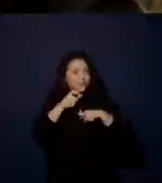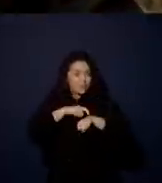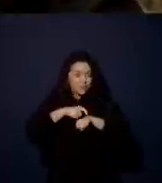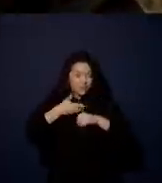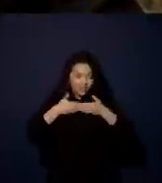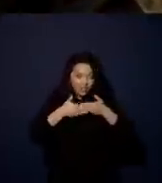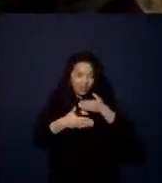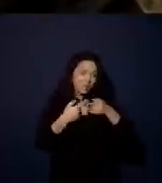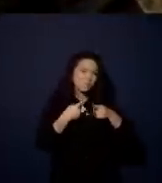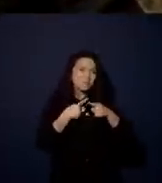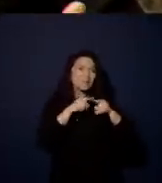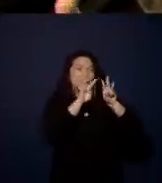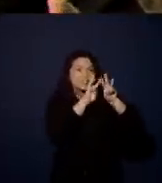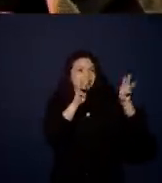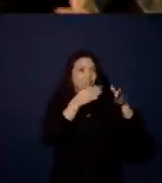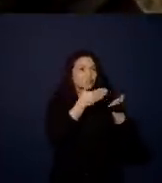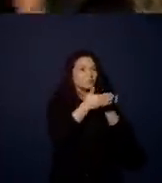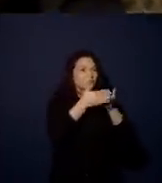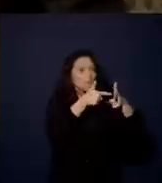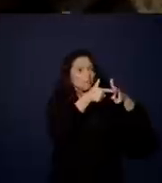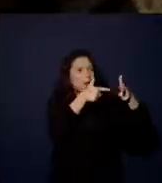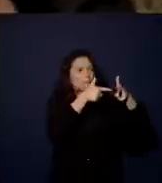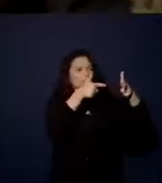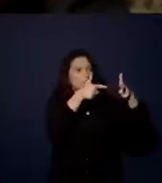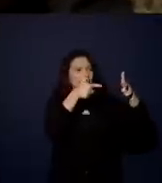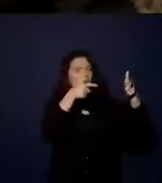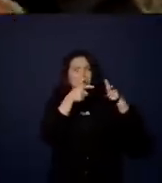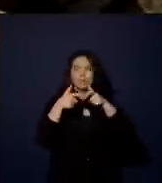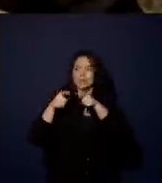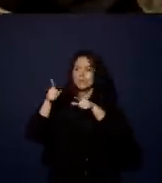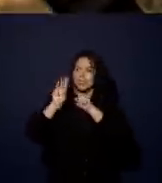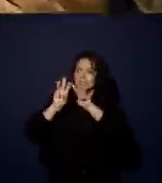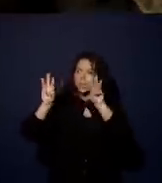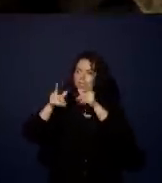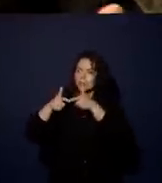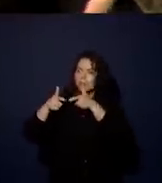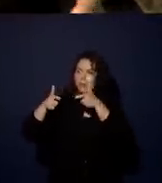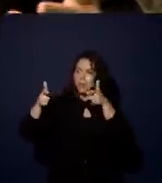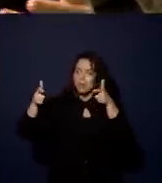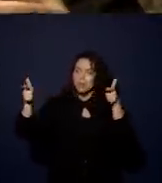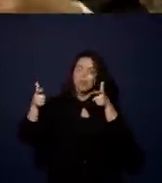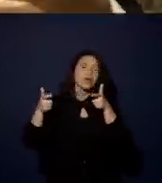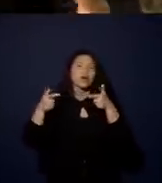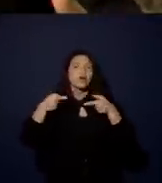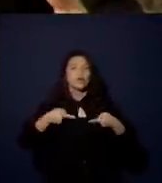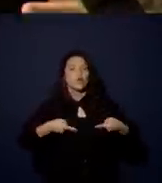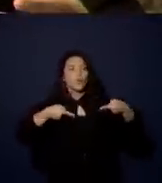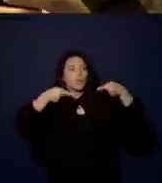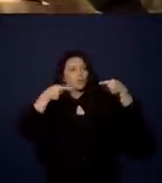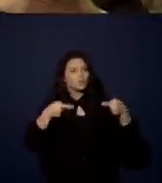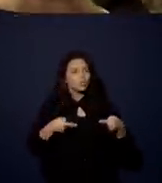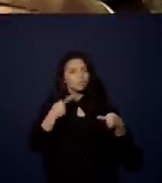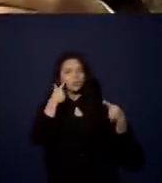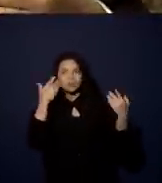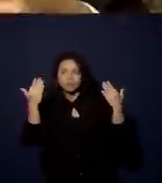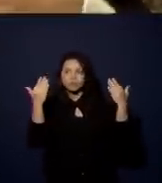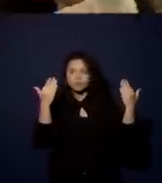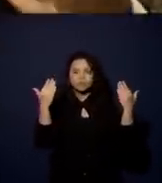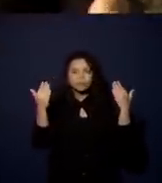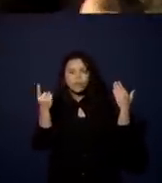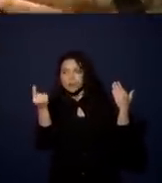com o crescimento das plataformas de Marketplace as plataformas competem pelo mesmo célula Então como se diferenciar